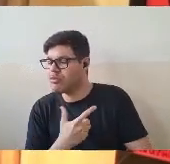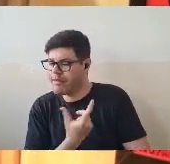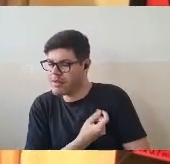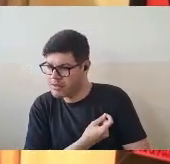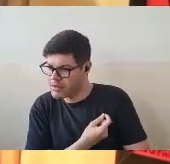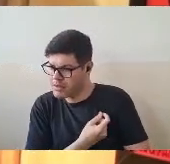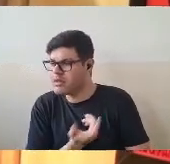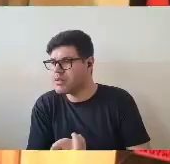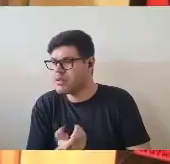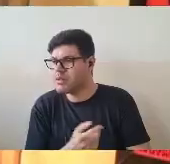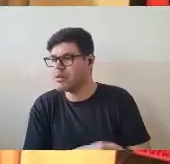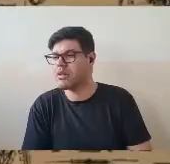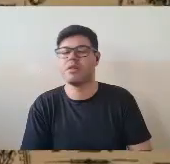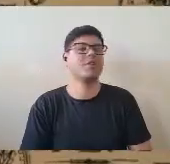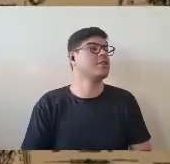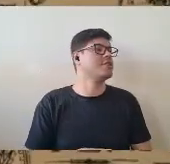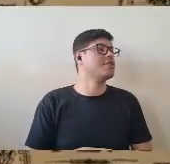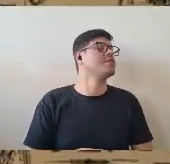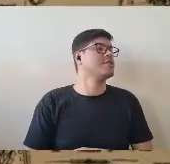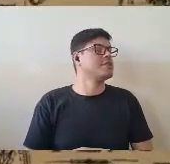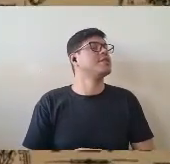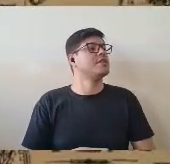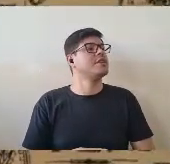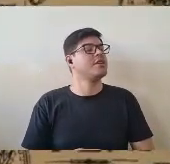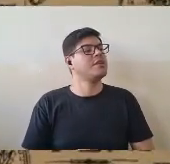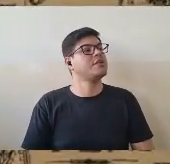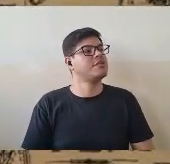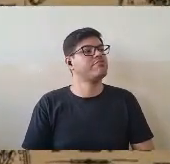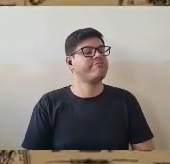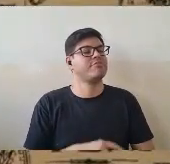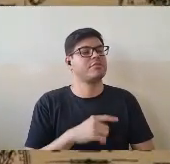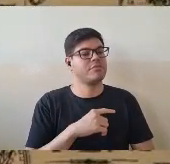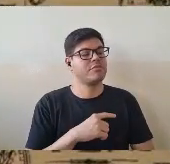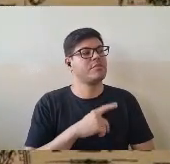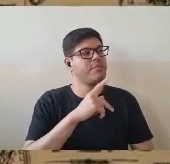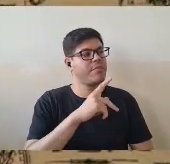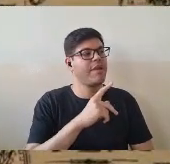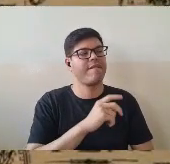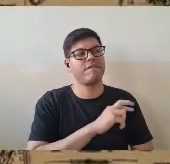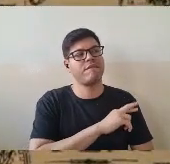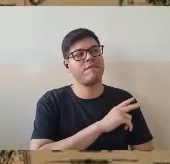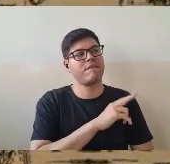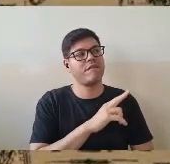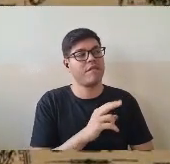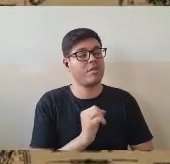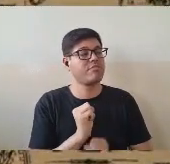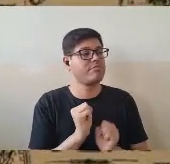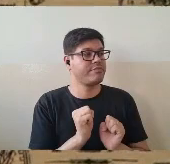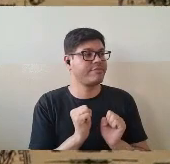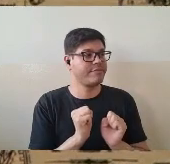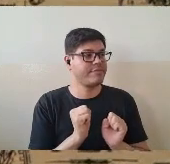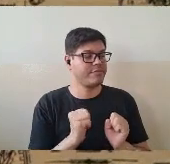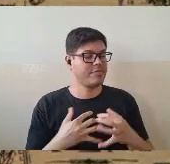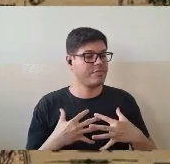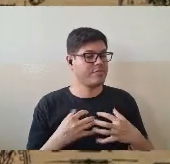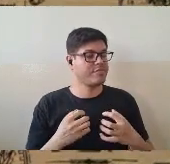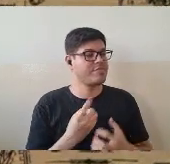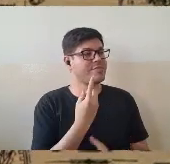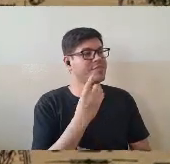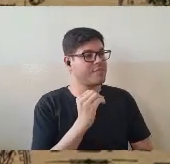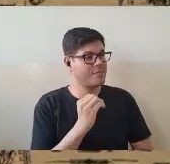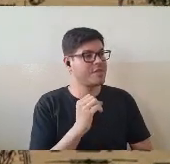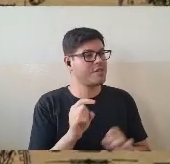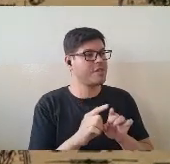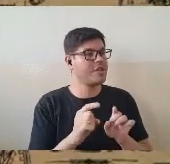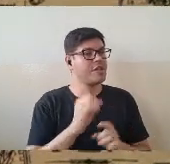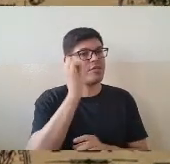Tá? Muito bem. Essas vacinas, a pneumo 10 está no Plano Nacional de Imunização, PNI. Essa é gratuita no posto de